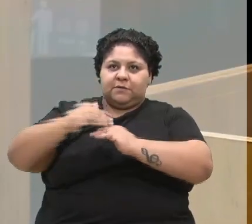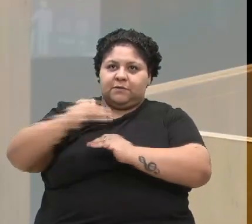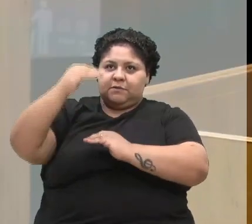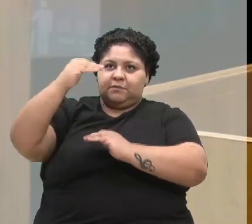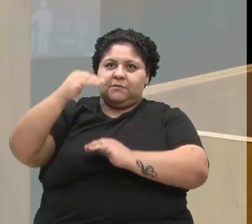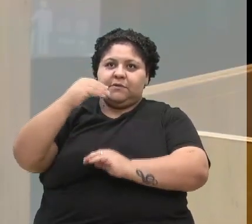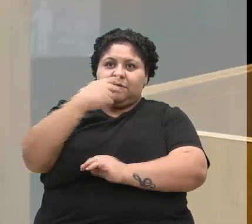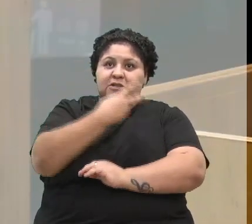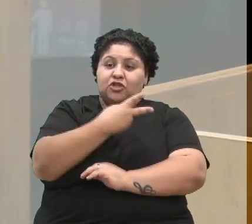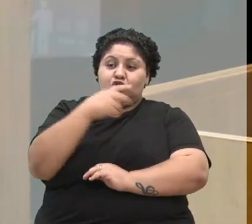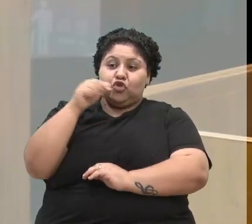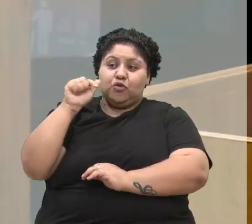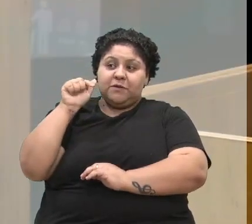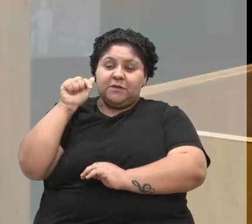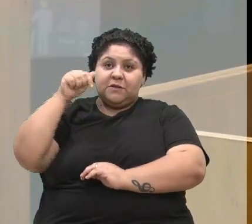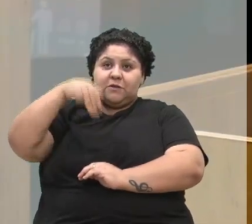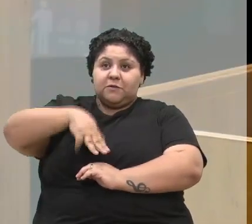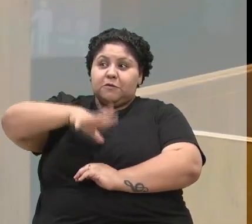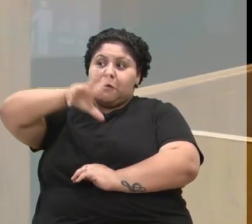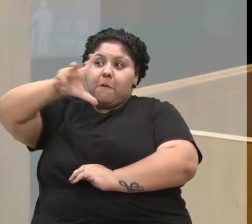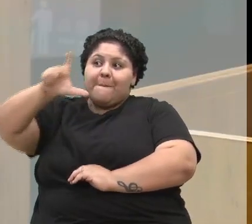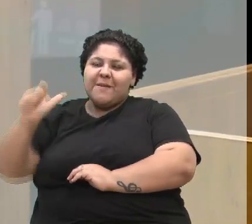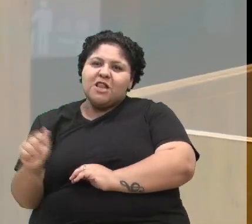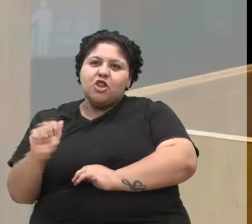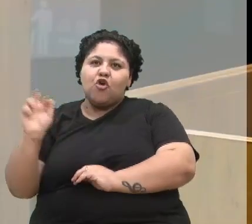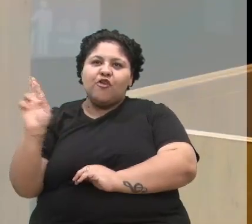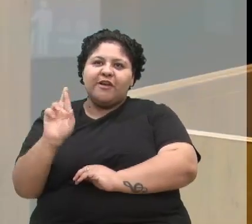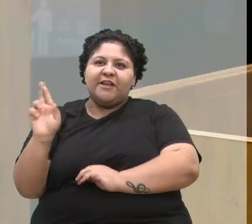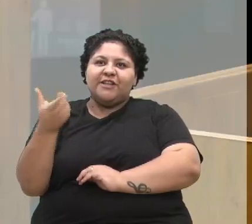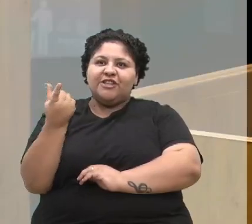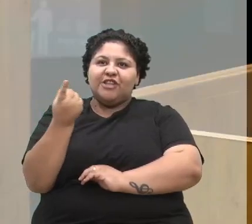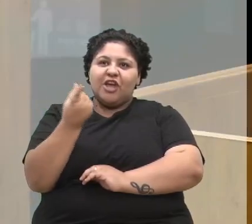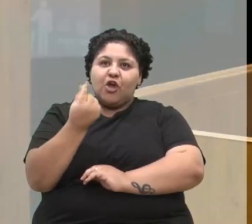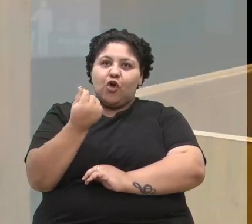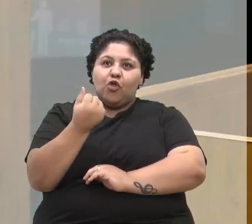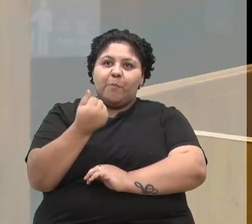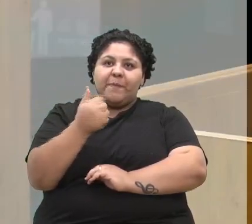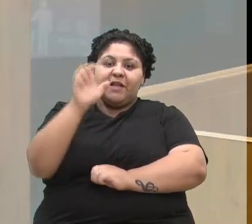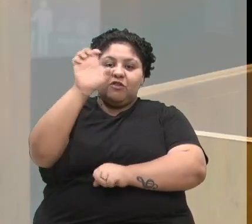2 bilhões na economia do estado do Rio Grande do Sul.